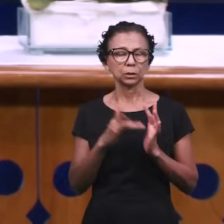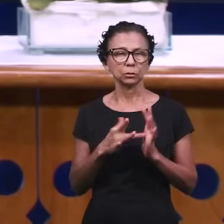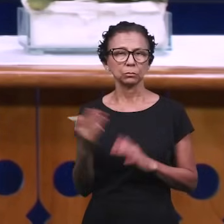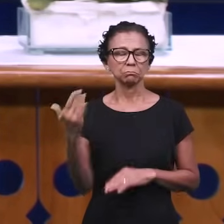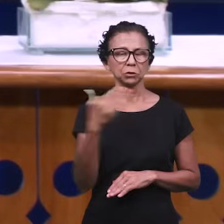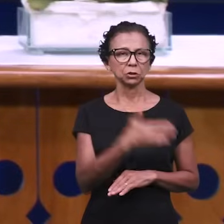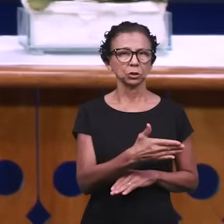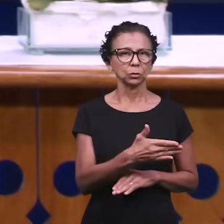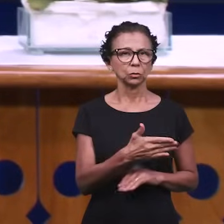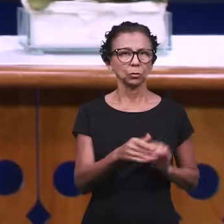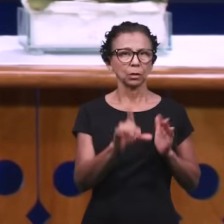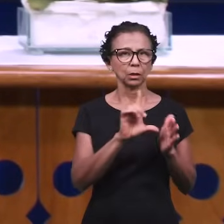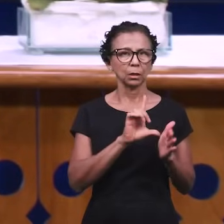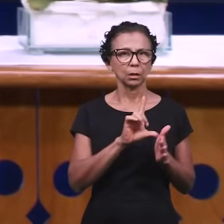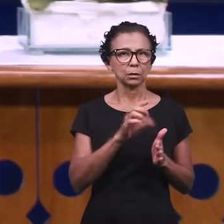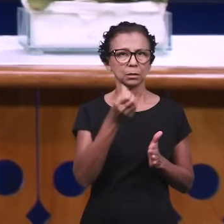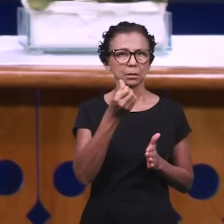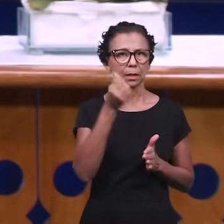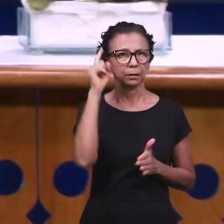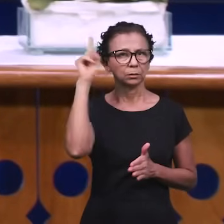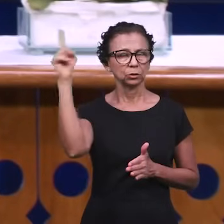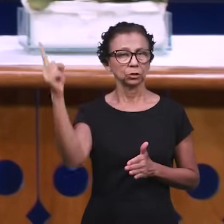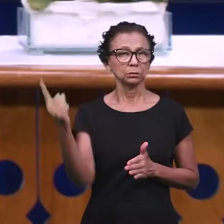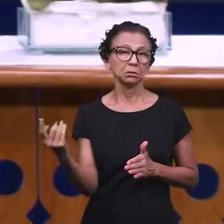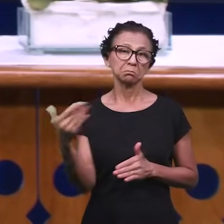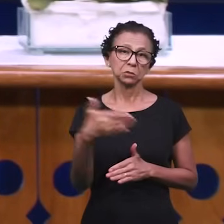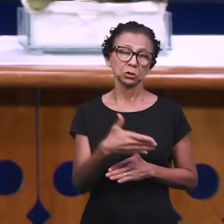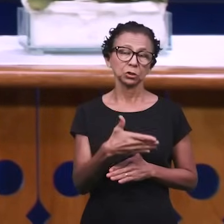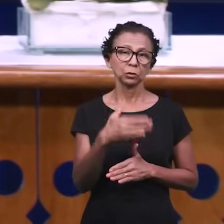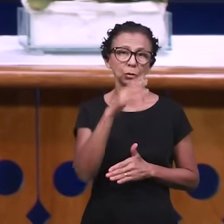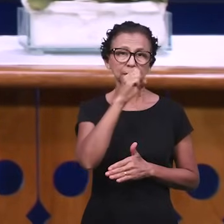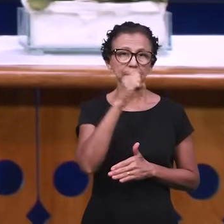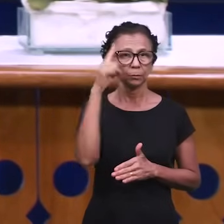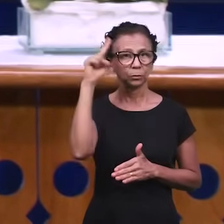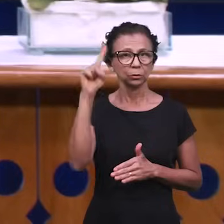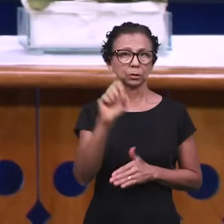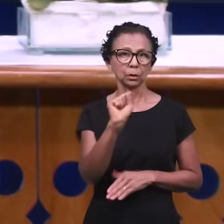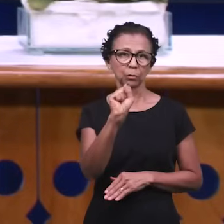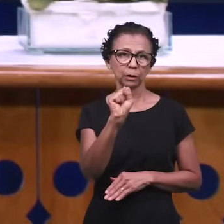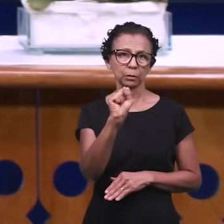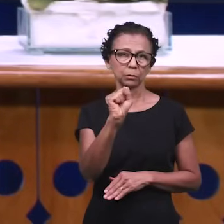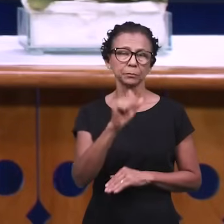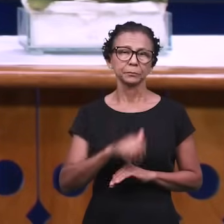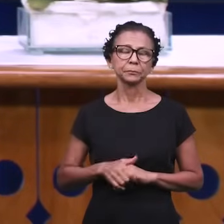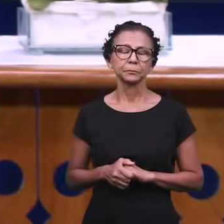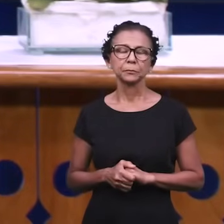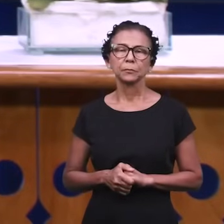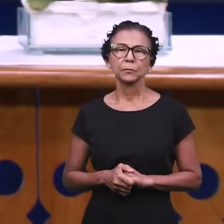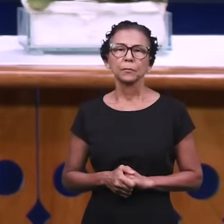Portanto, se Jesus chegou a Betânia 6 dias antes, ele chegou no dia 8, sábado.